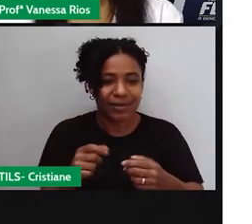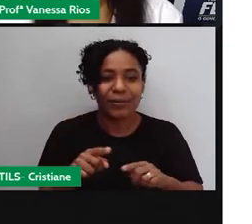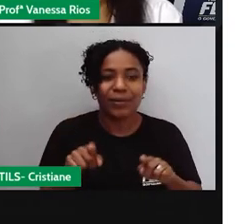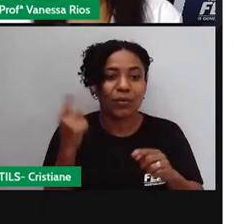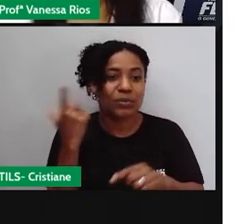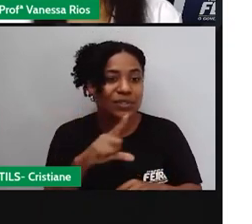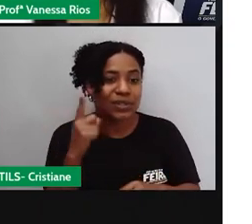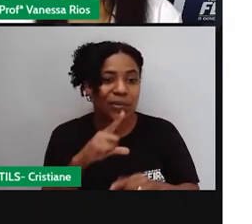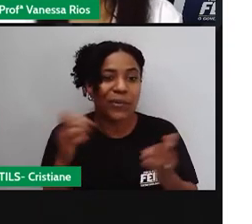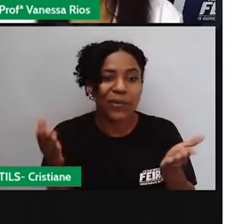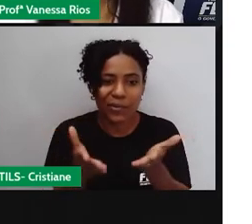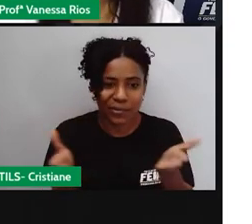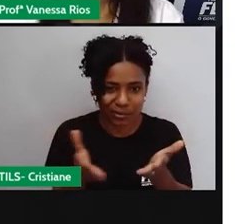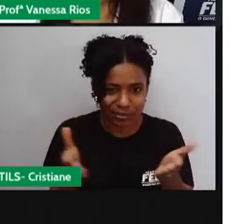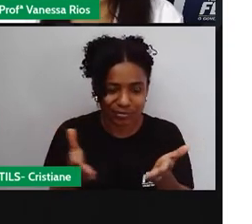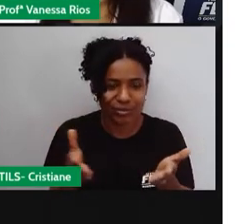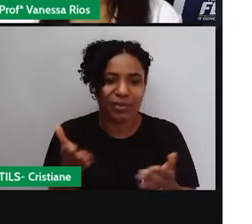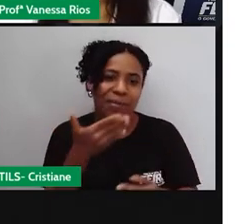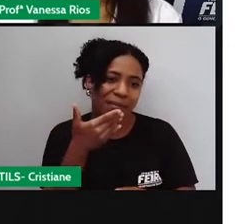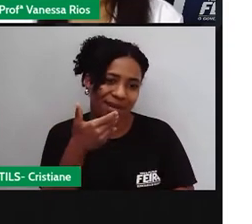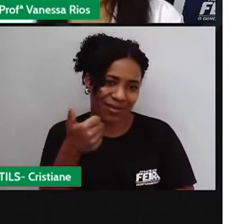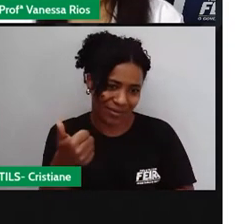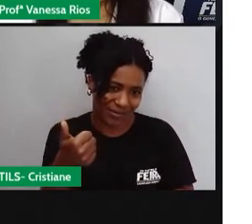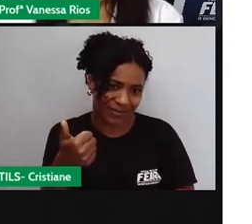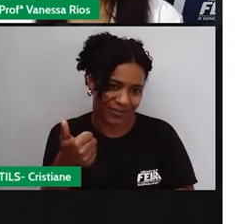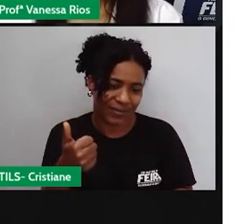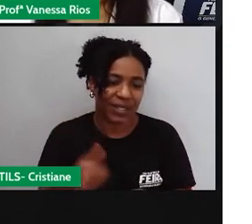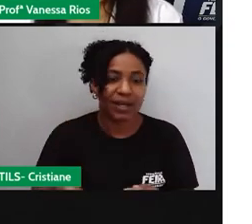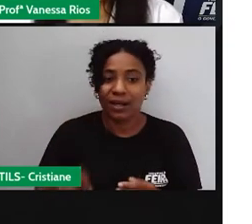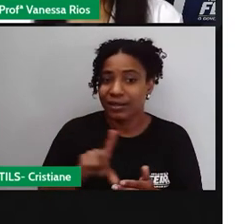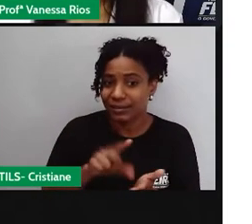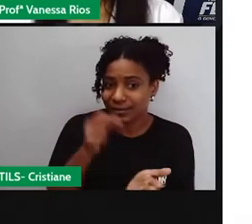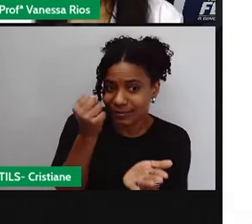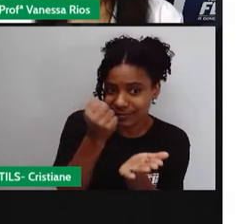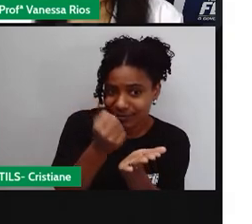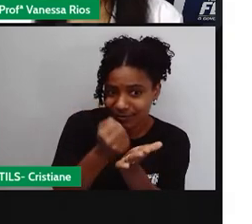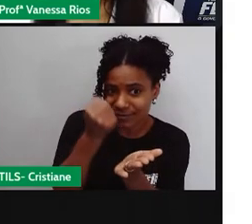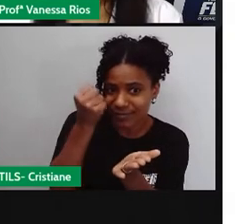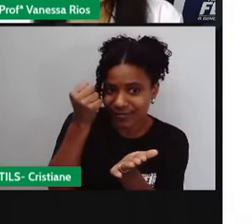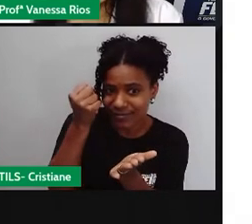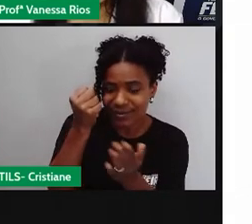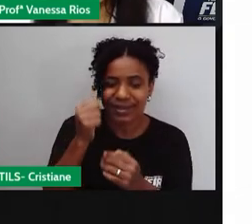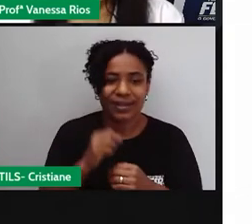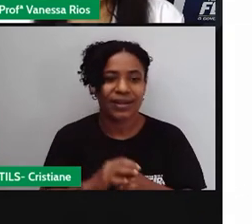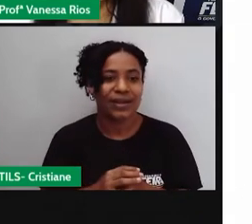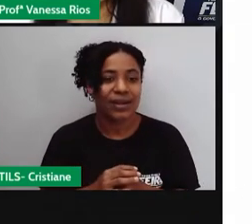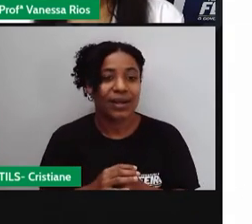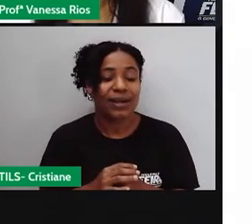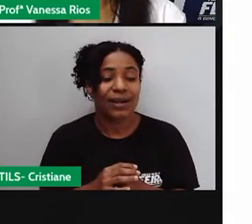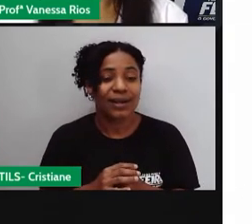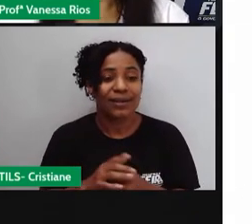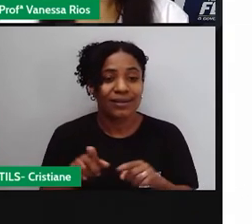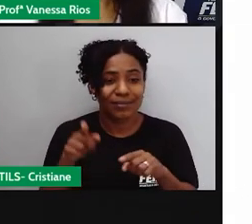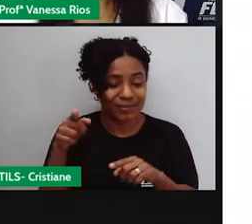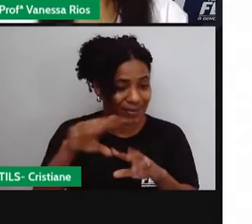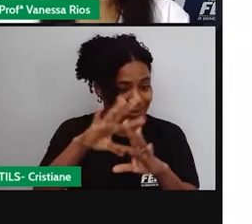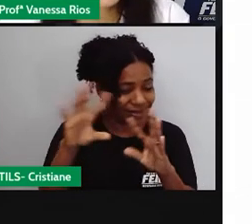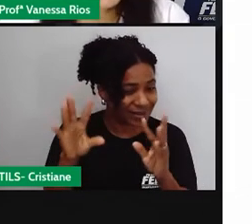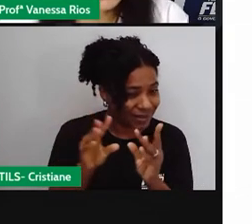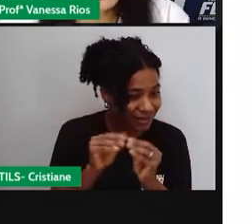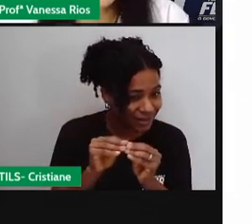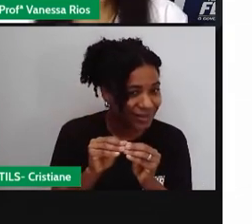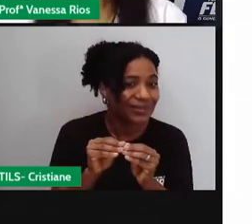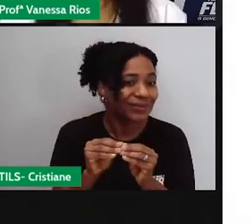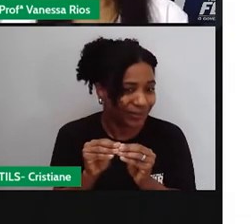né, atuais, isso também foi evoluindo. Mas a intenção, né, a forma resumida,